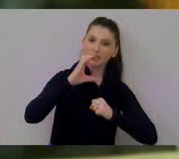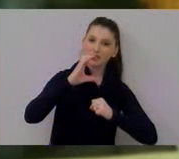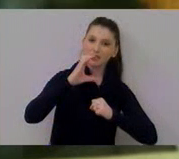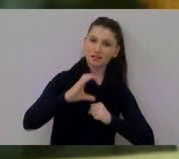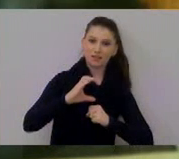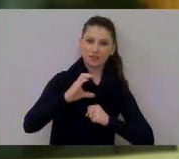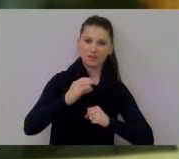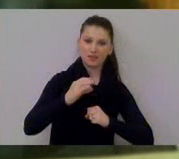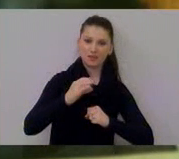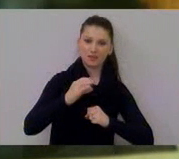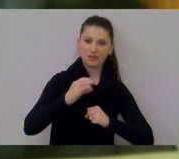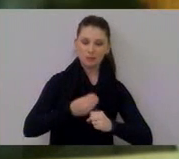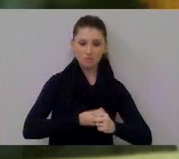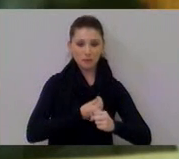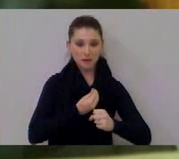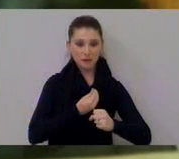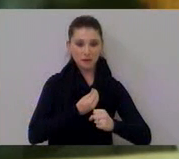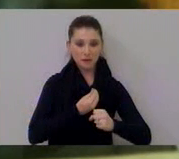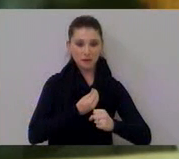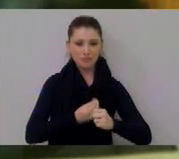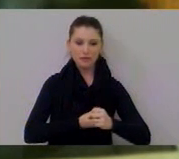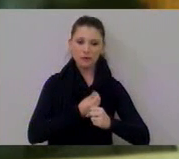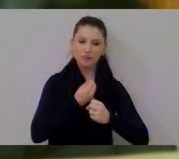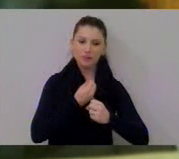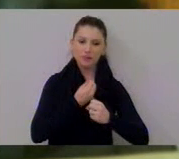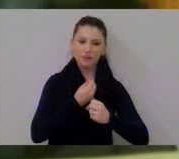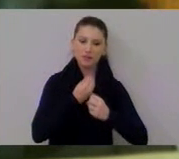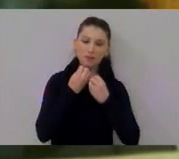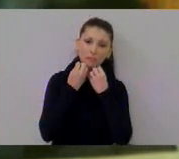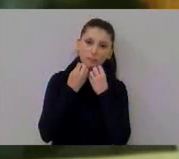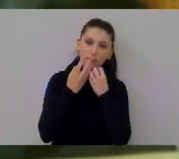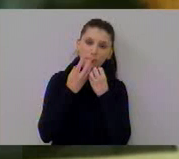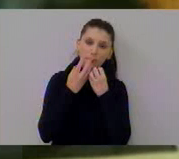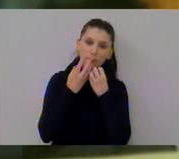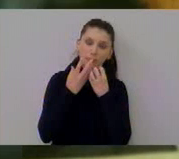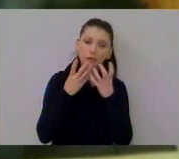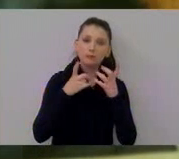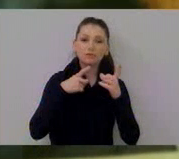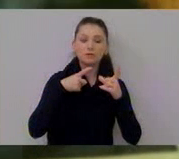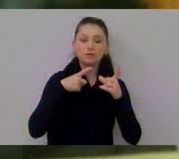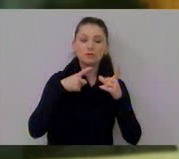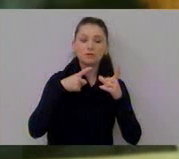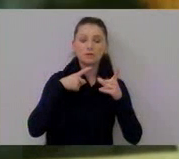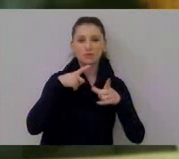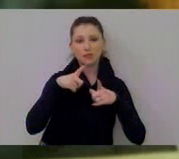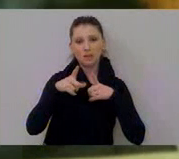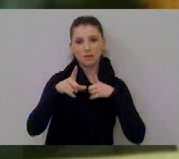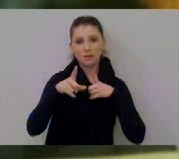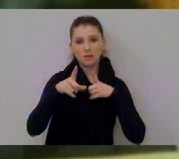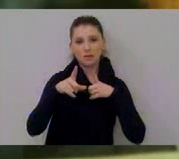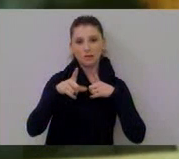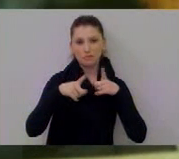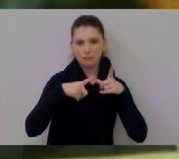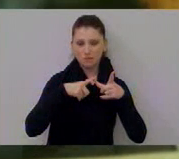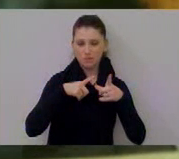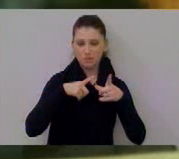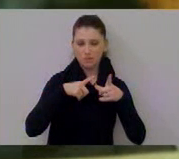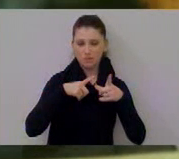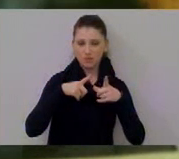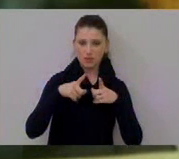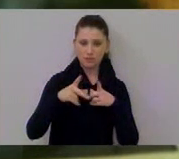deixa um legado de seriedade no trabalho, cumprimento da